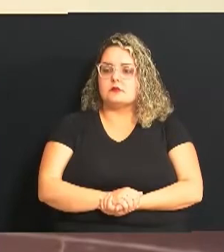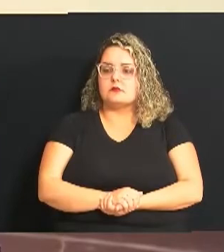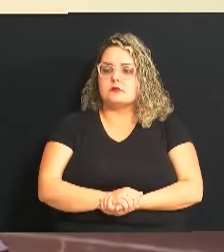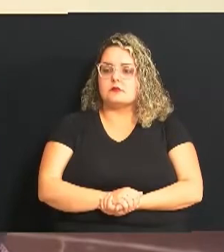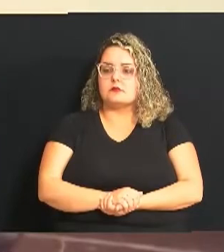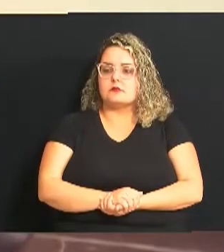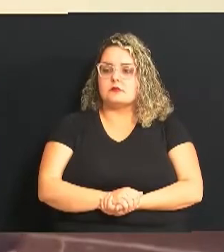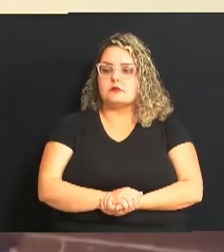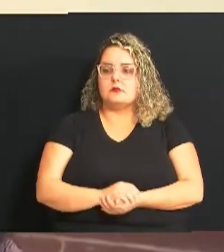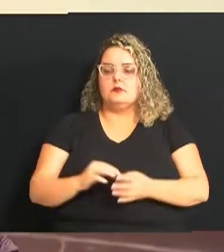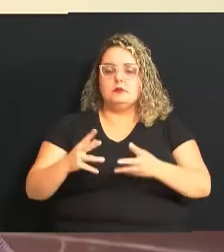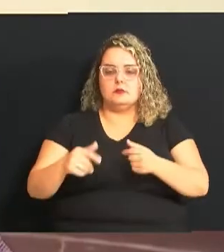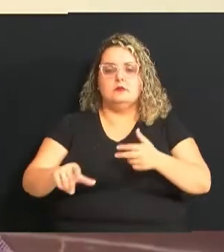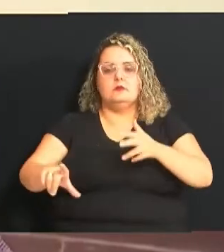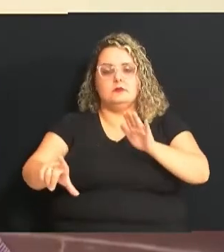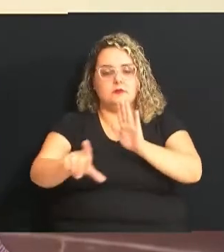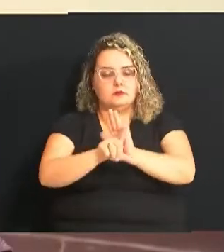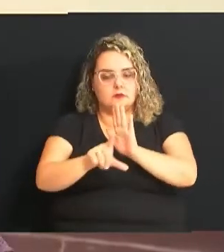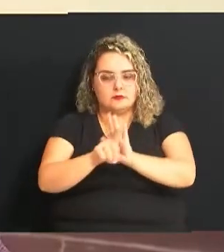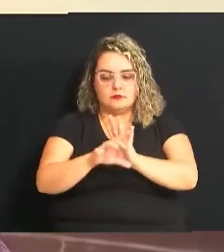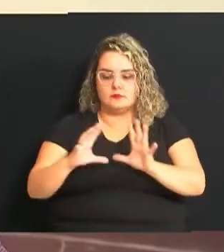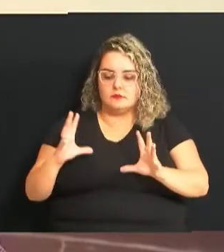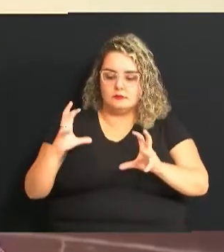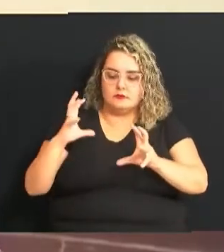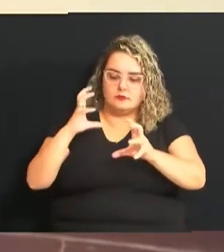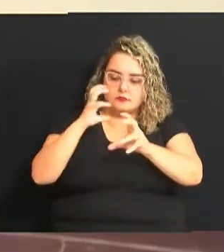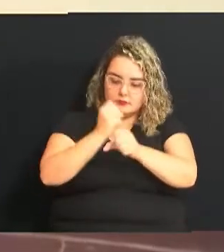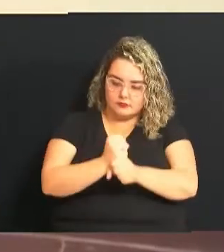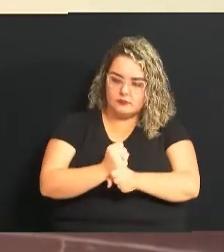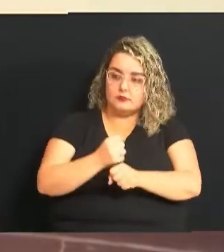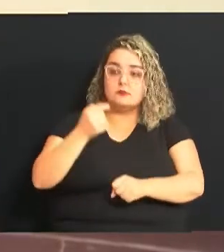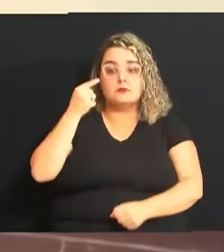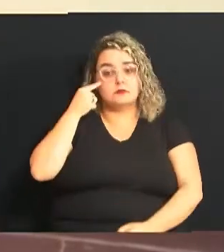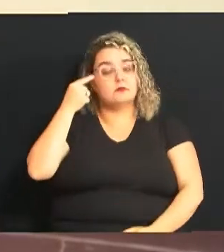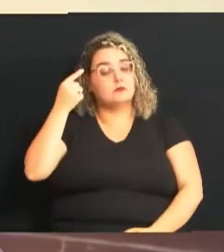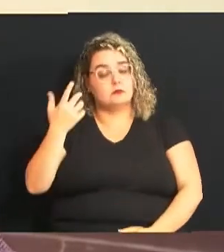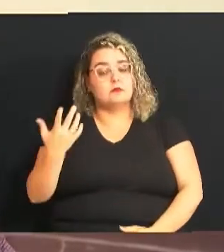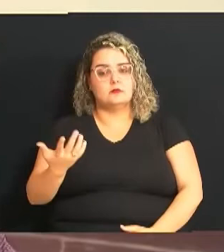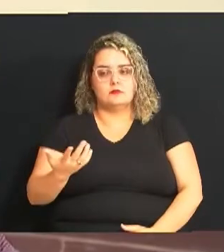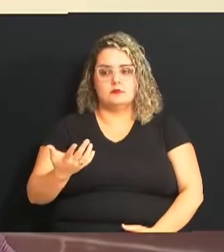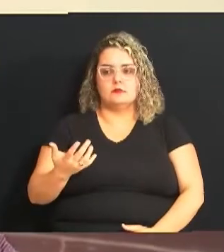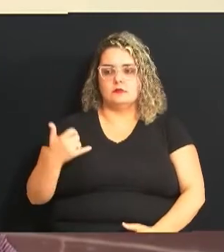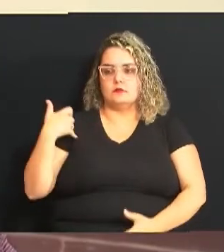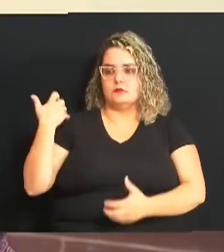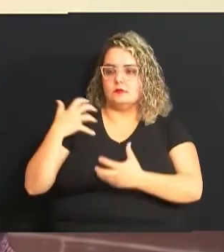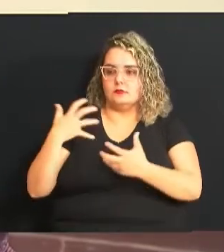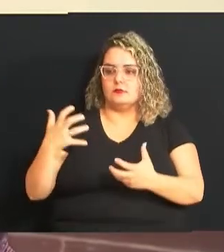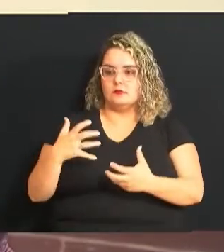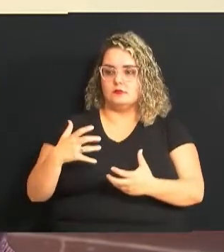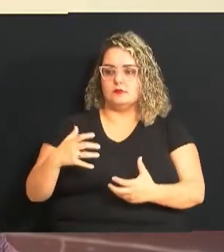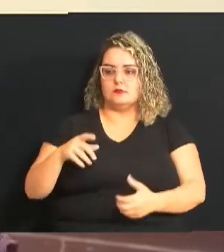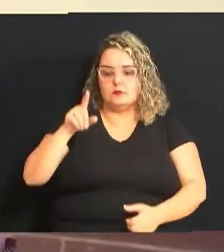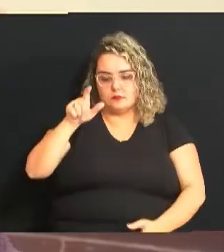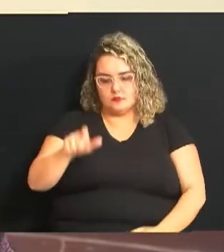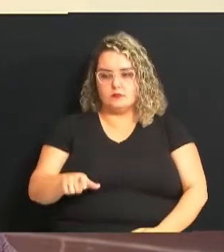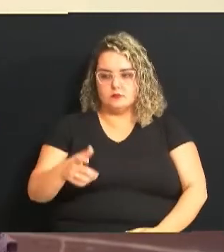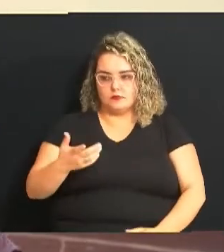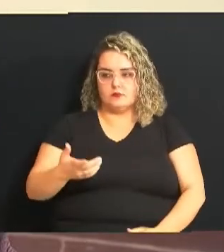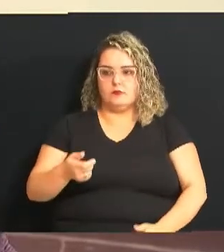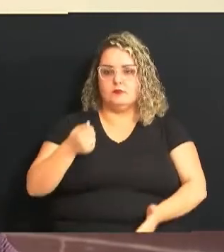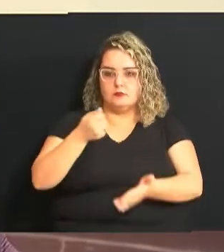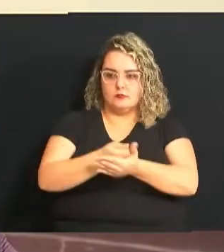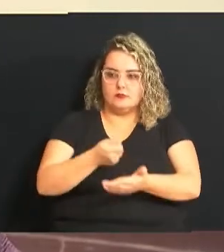as legislações, né? Somou todas as legislações em torno da ideia do idoso como um sujeito de